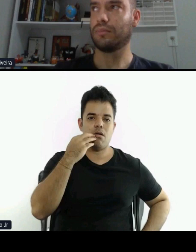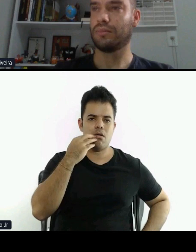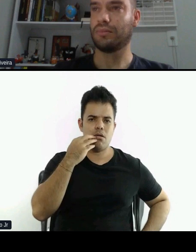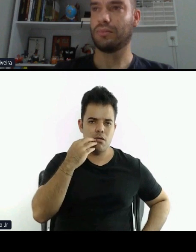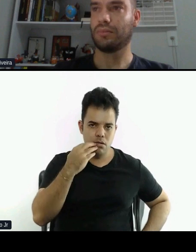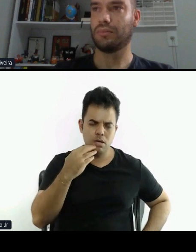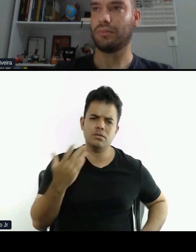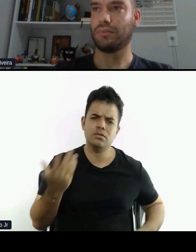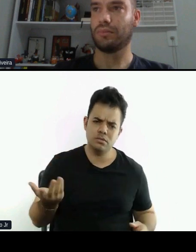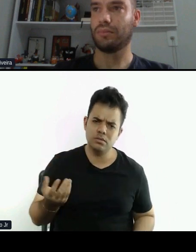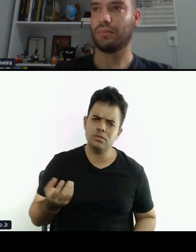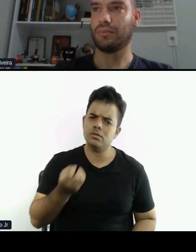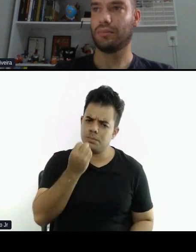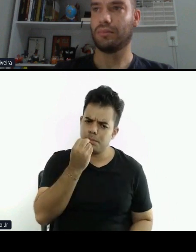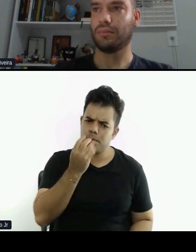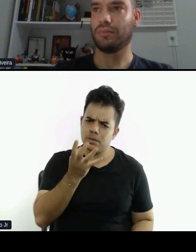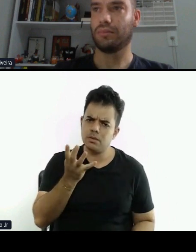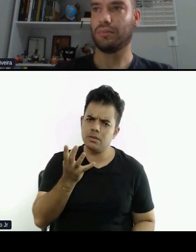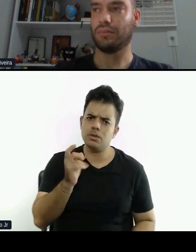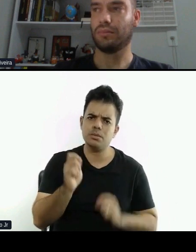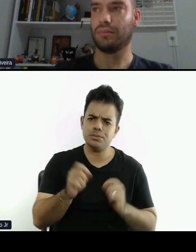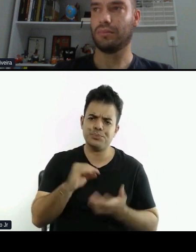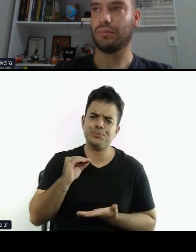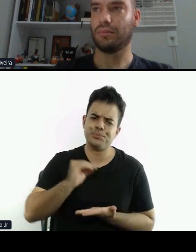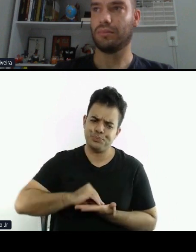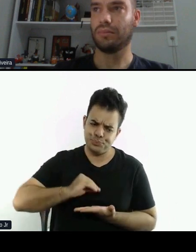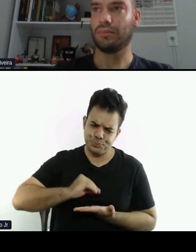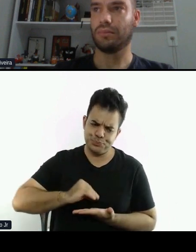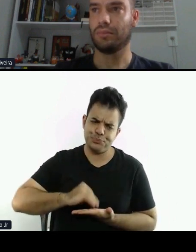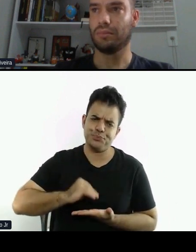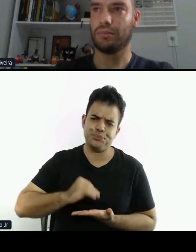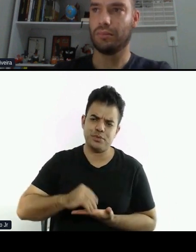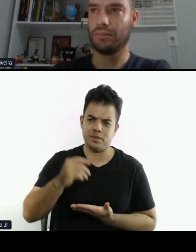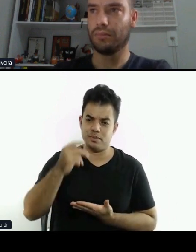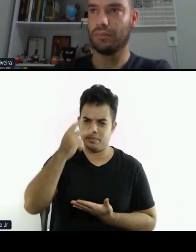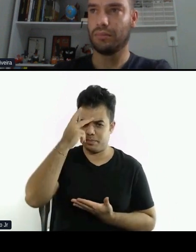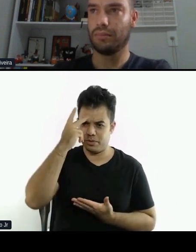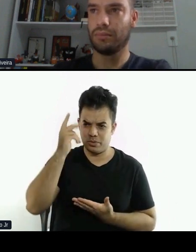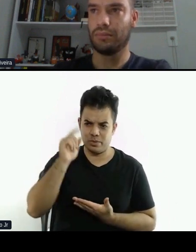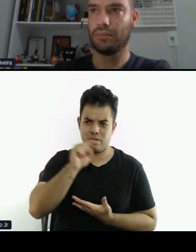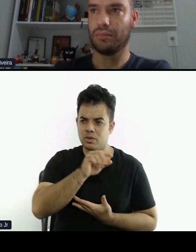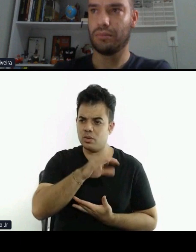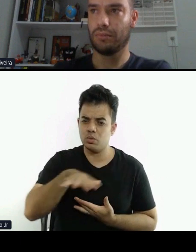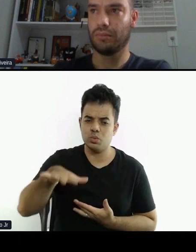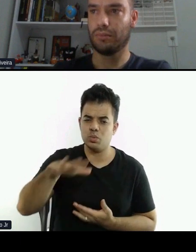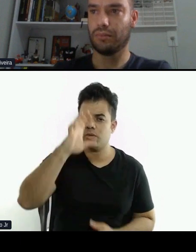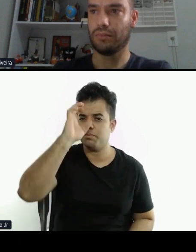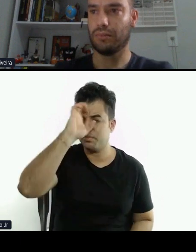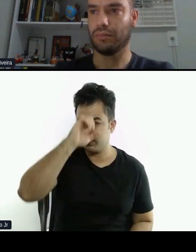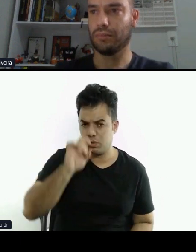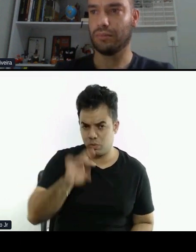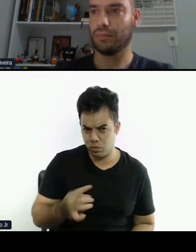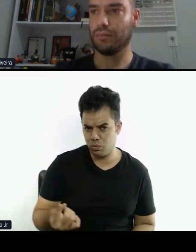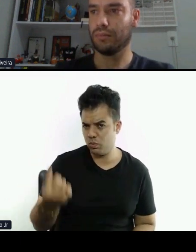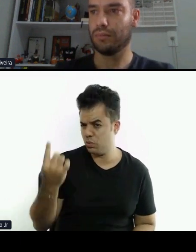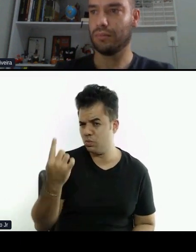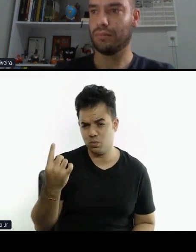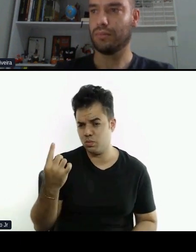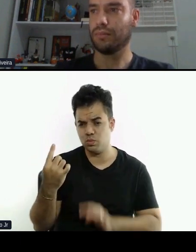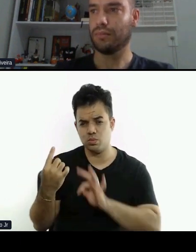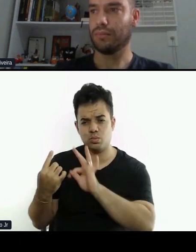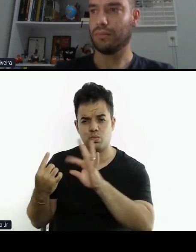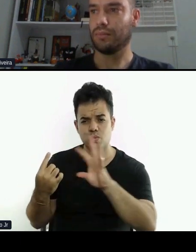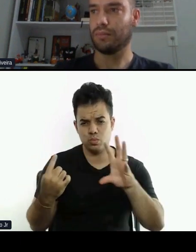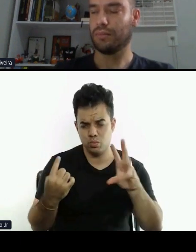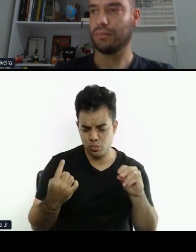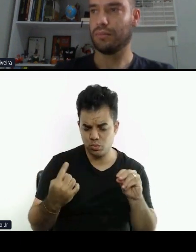pô, a falta mesmo dessa pessoa ter o conhecimento. Então, assim, não só ele, mas também a gente vê ali que da